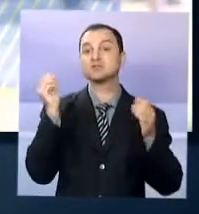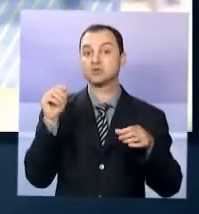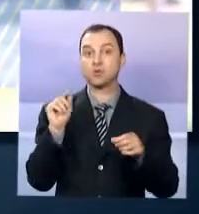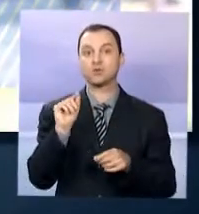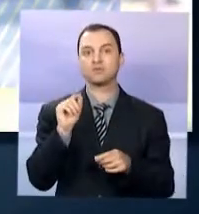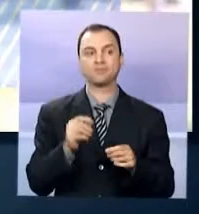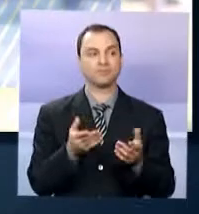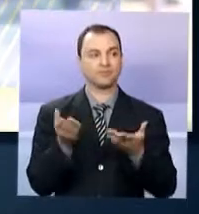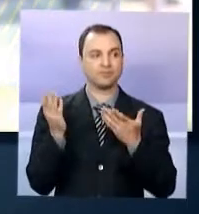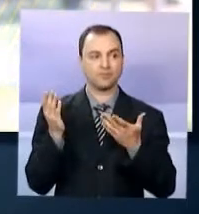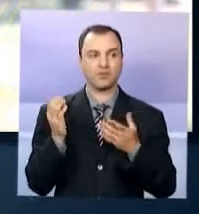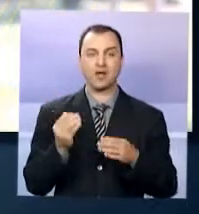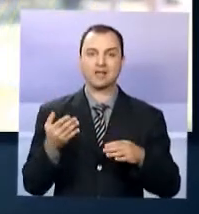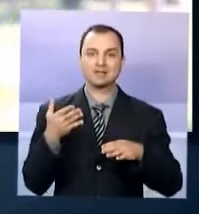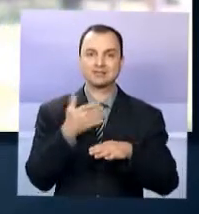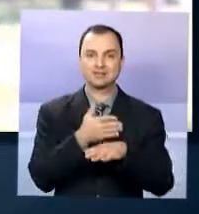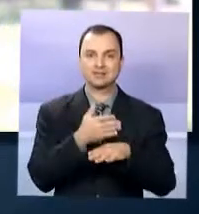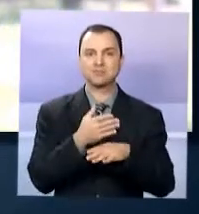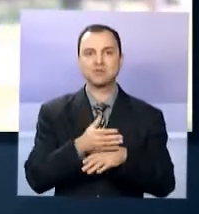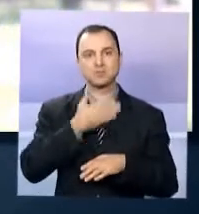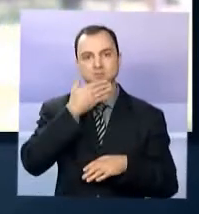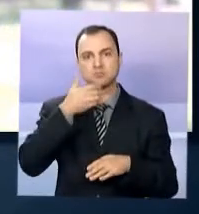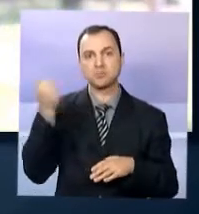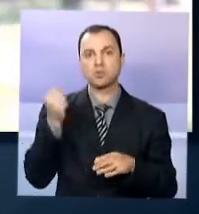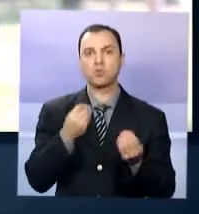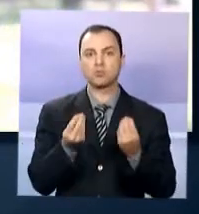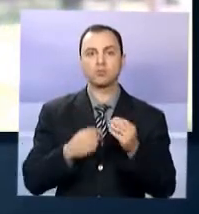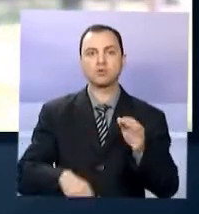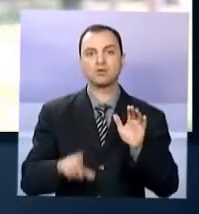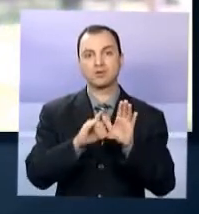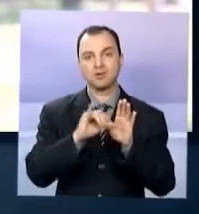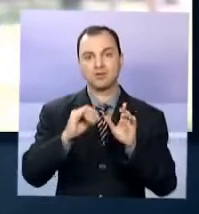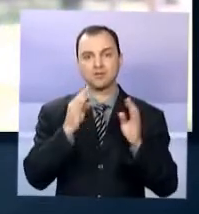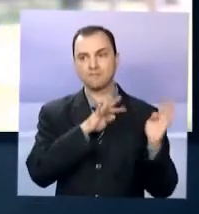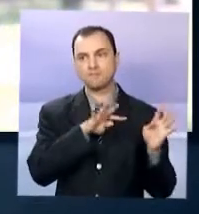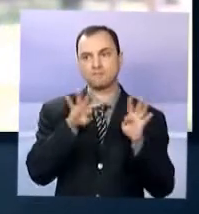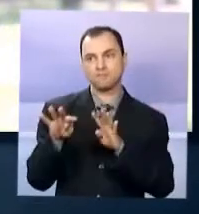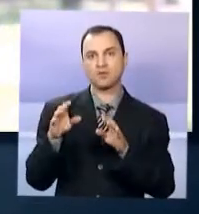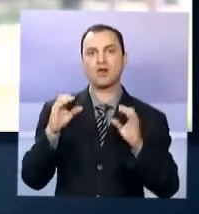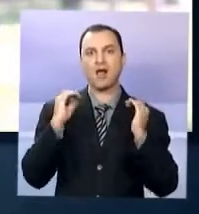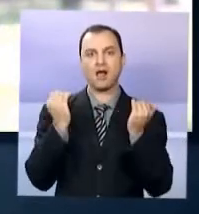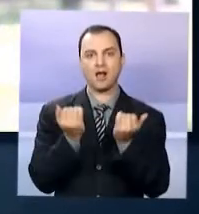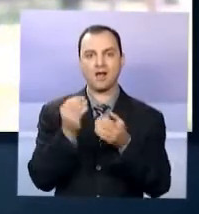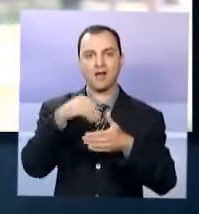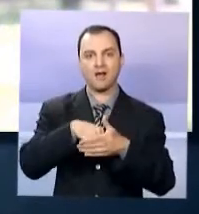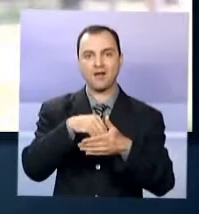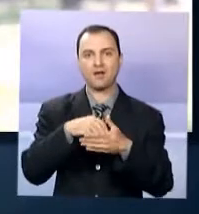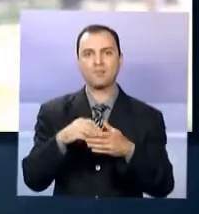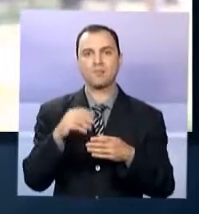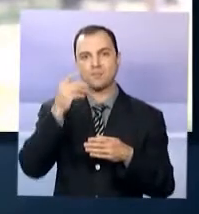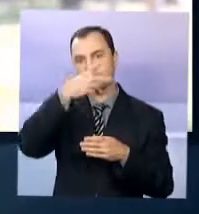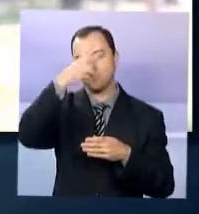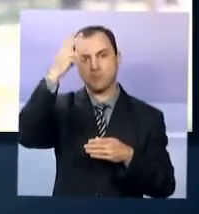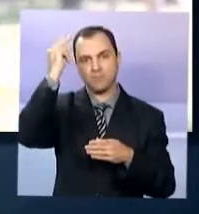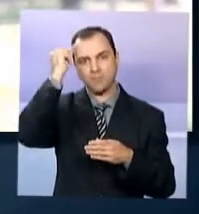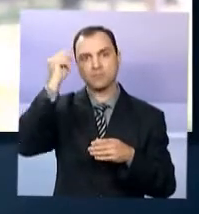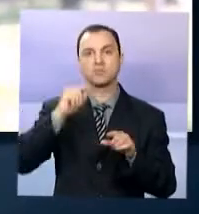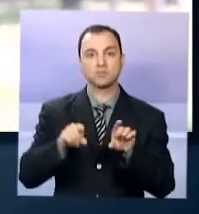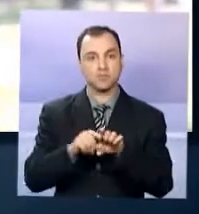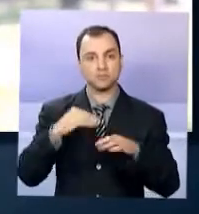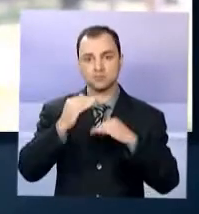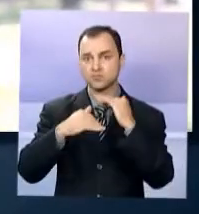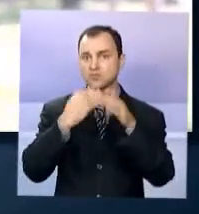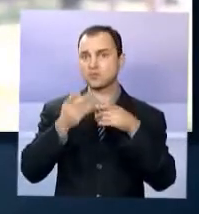desse jeito ou acessibilidade melhora por meio das leis vou tá as câmaras municipais ou pelo